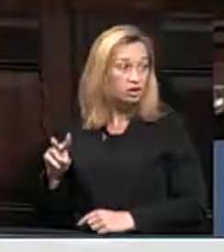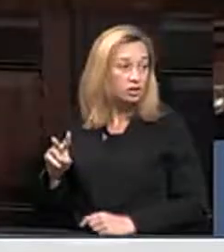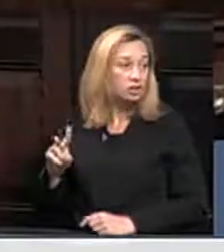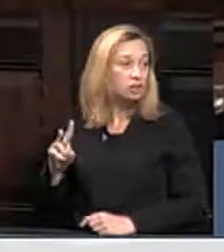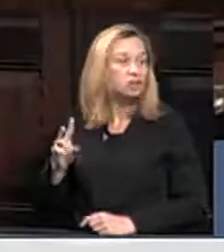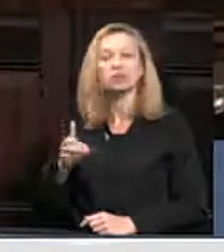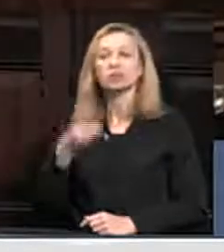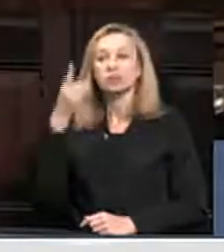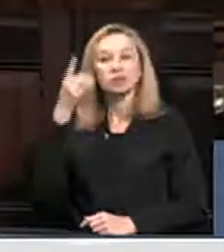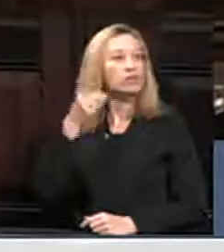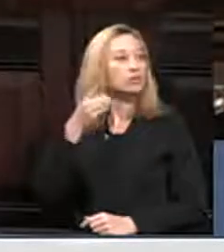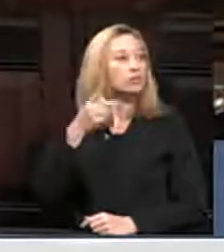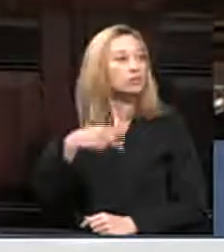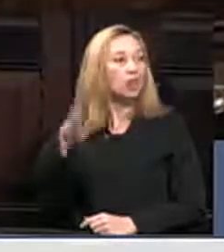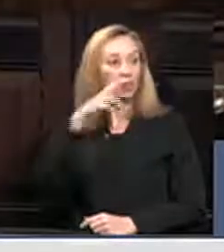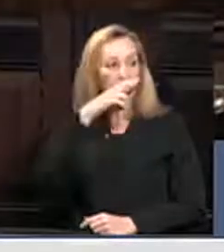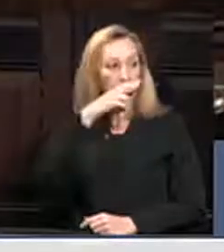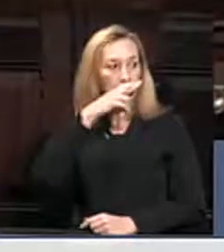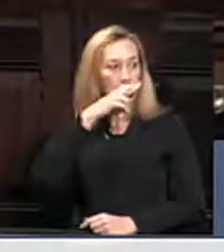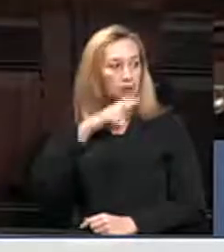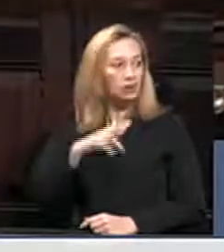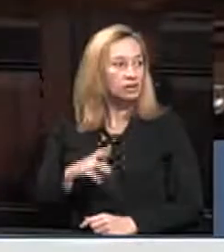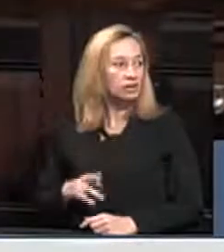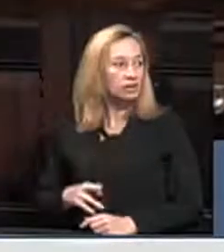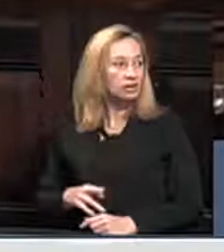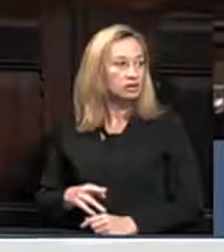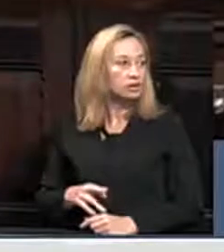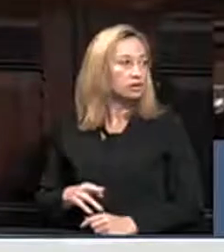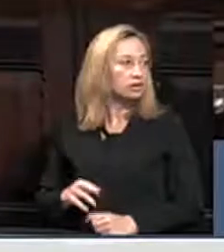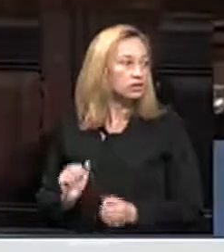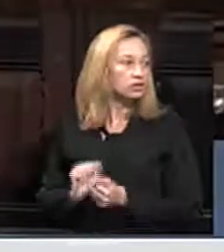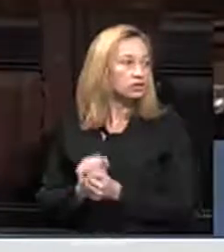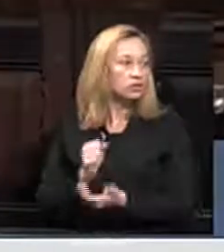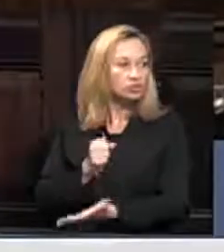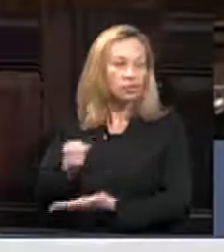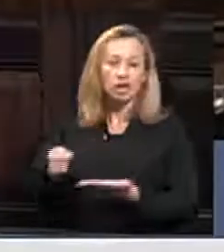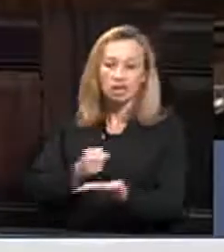Ramos vai ser da base do governo,